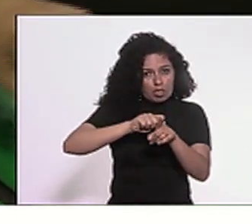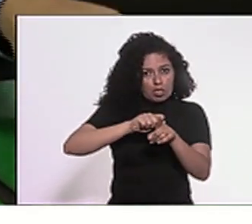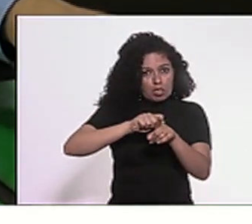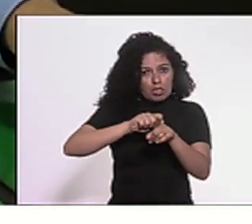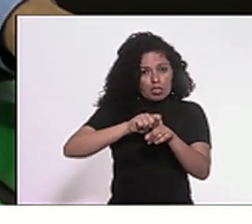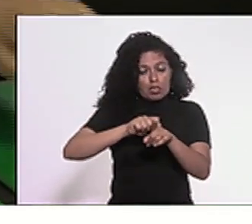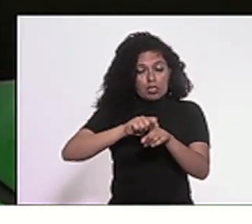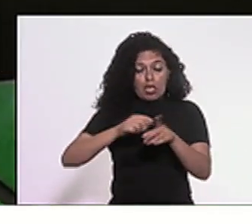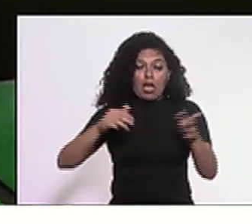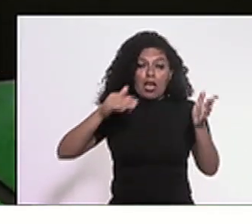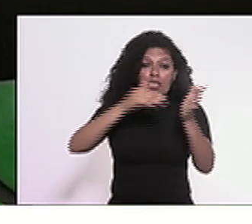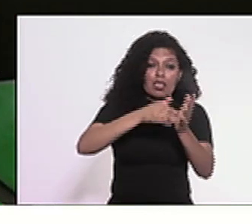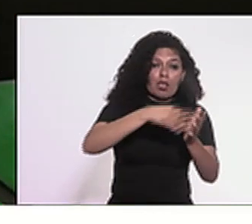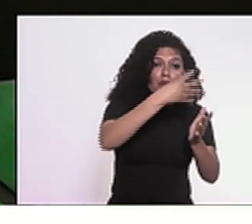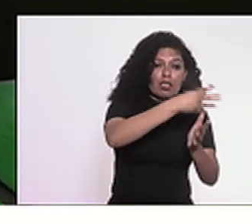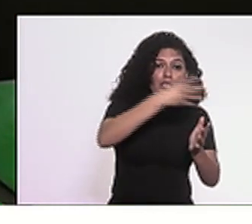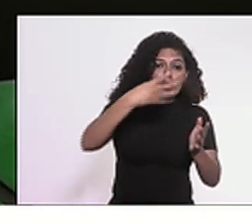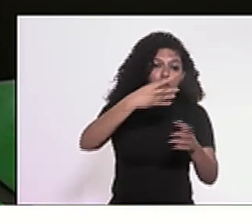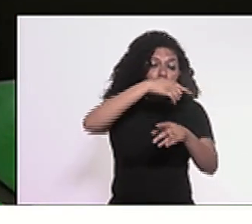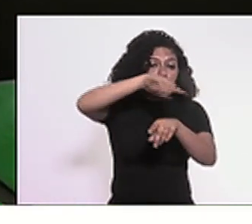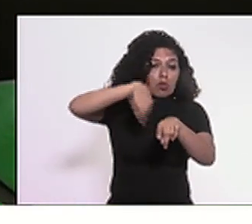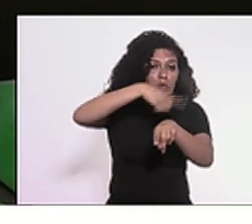40 horas semanais.